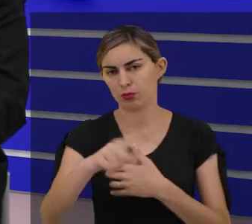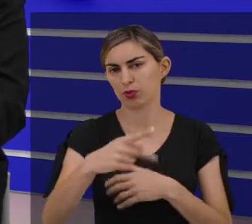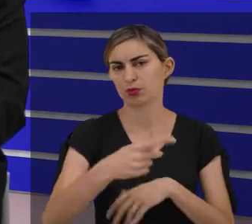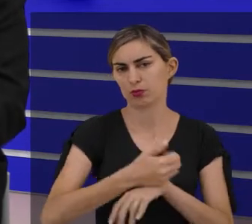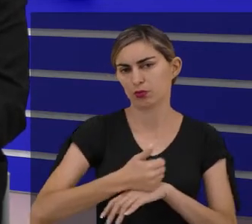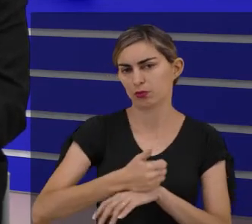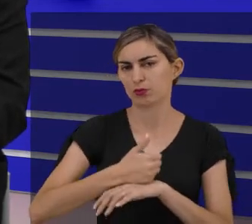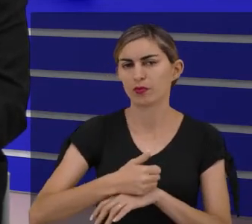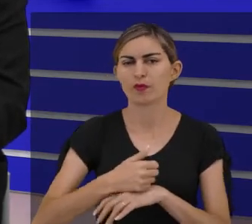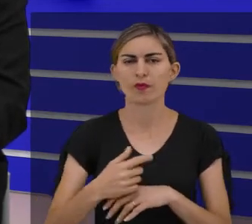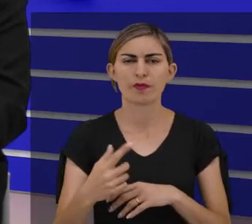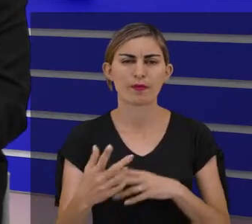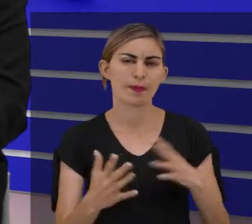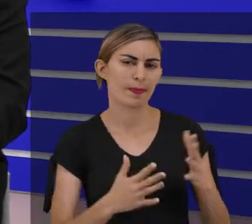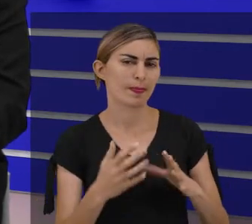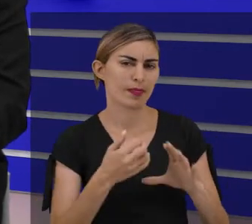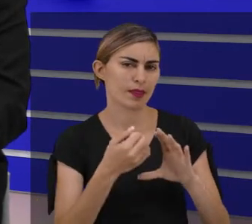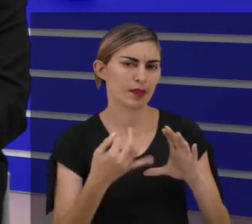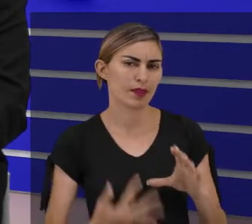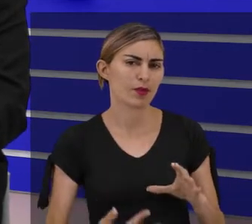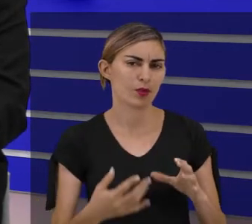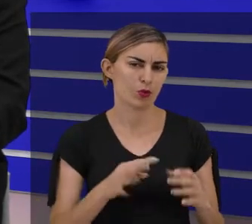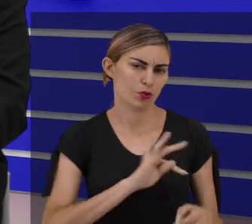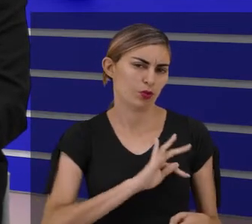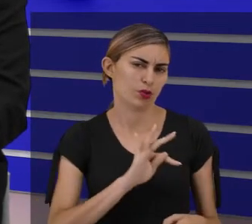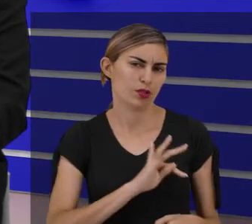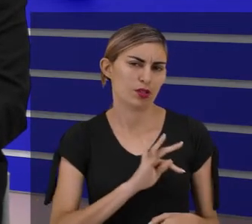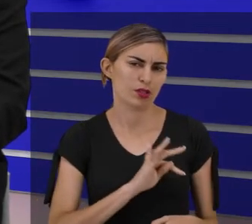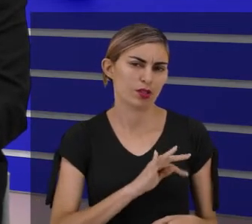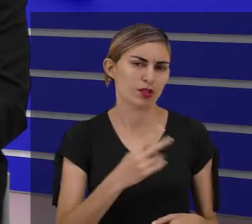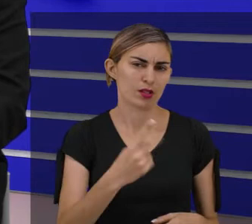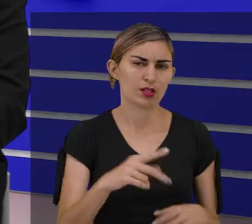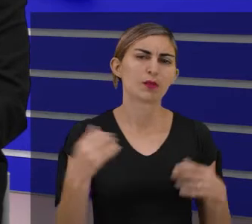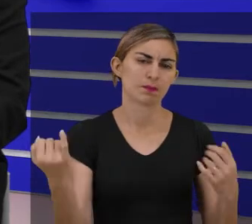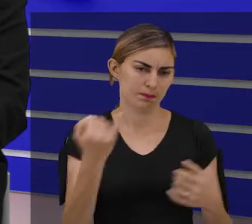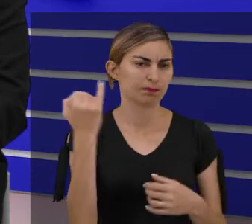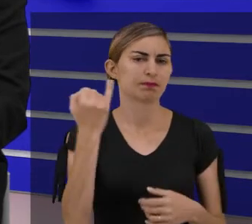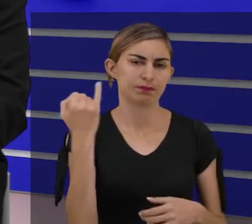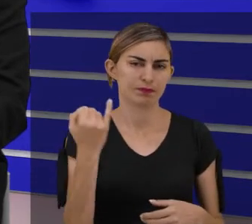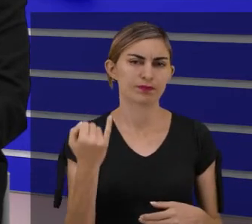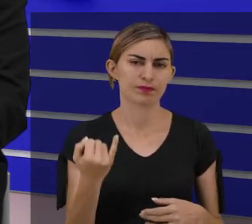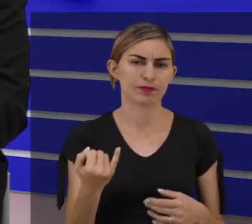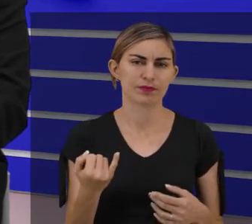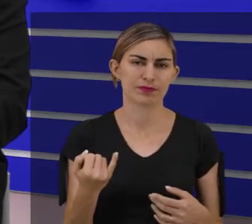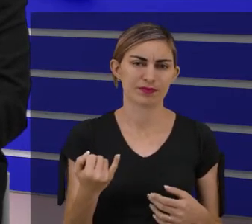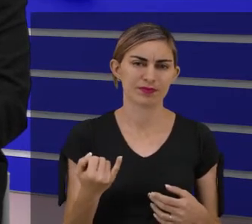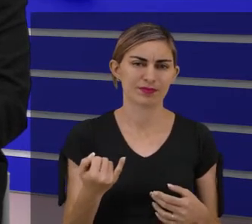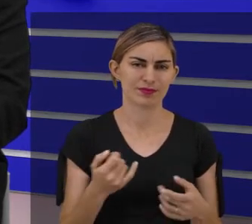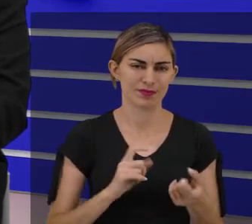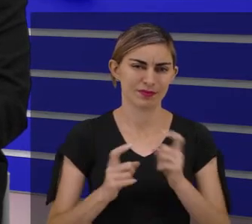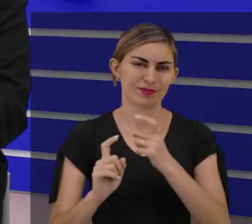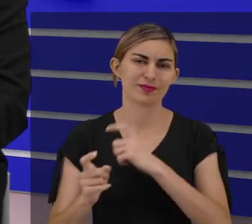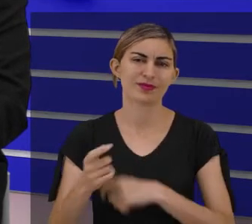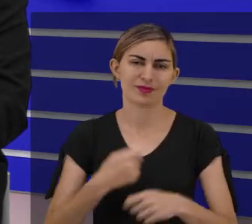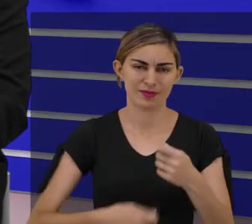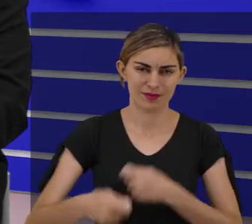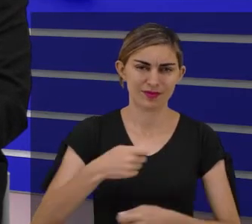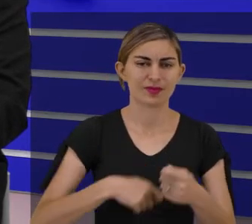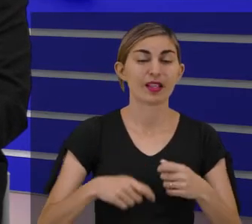profissional? A reforma trabalhista traz alguns aspectos nessa mudança, né? O técnico aí vai ser imprescindível a habilidade dele no processo de